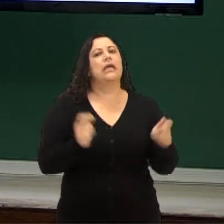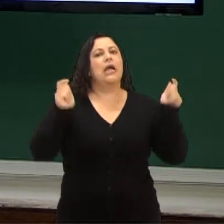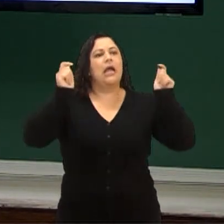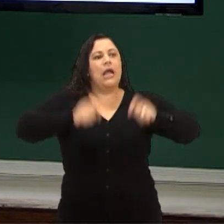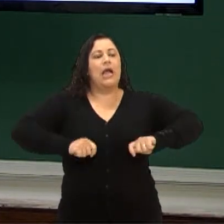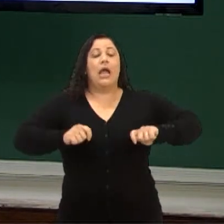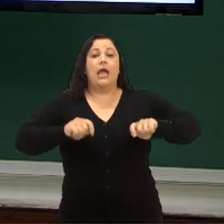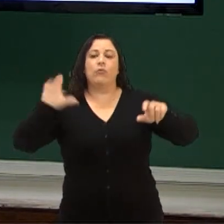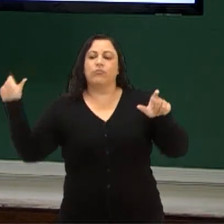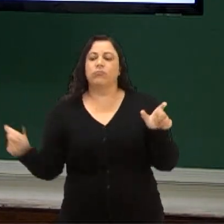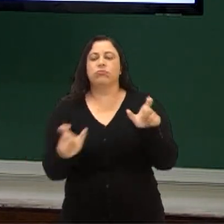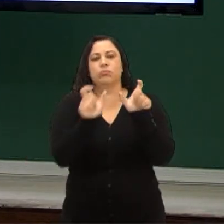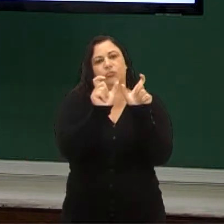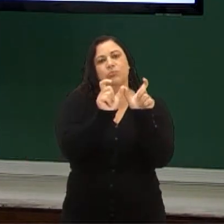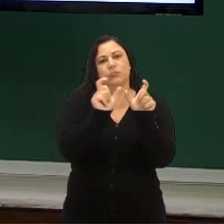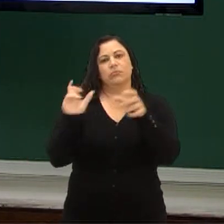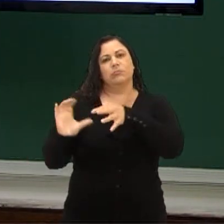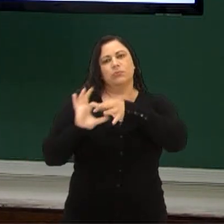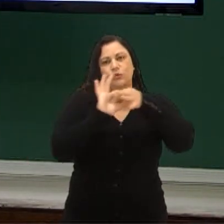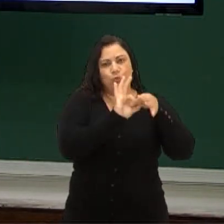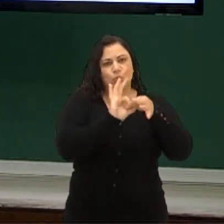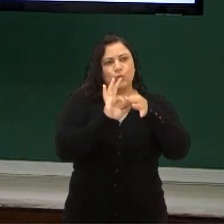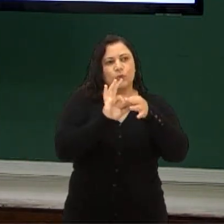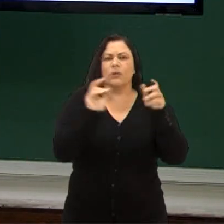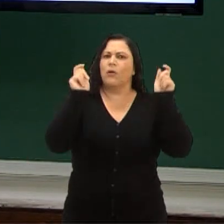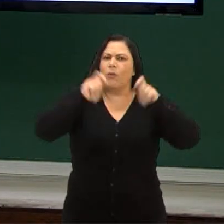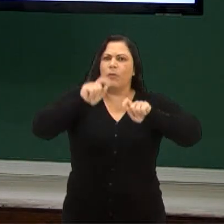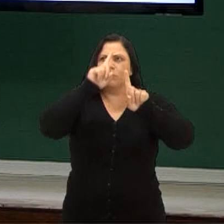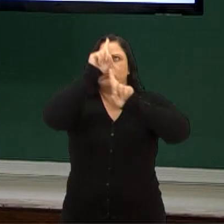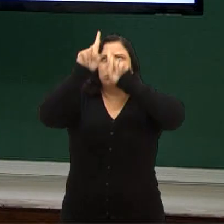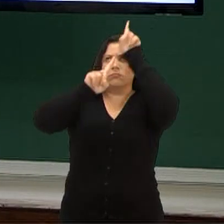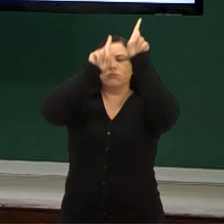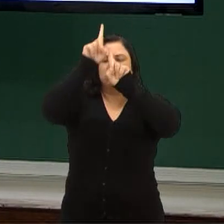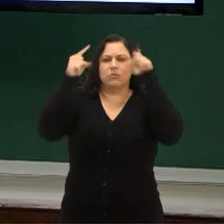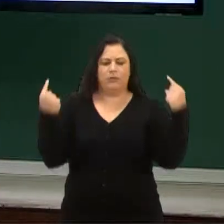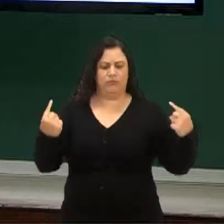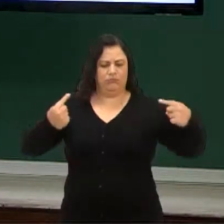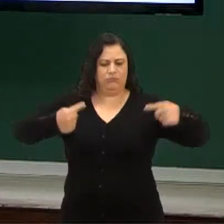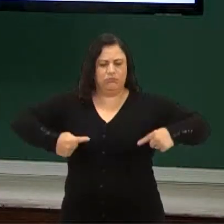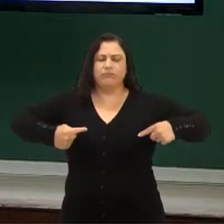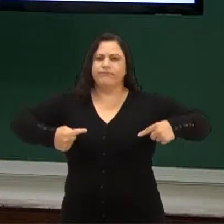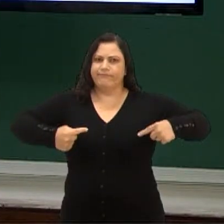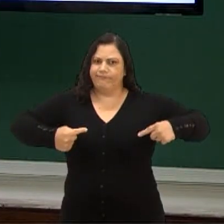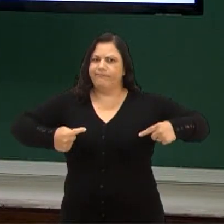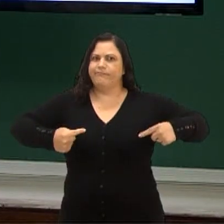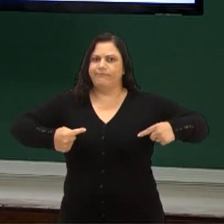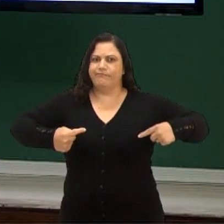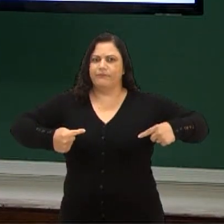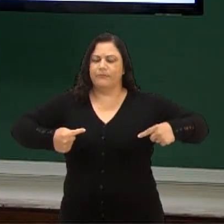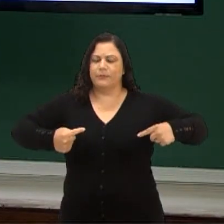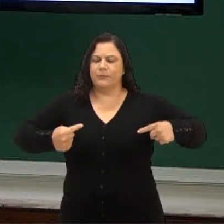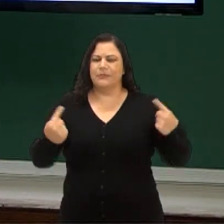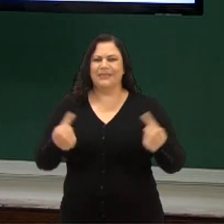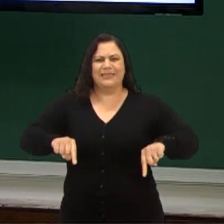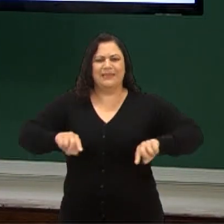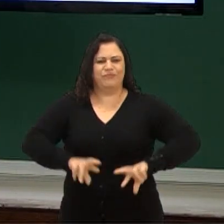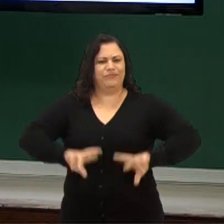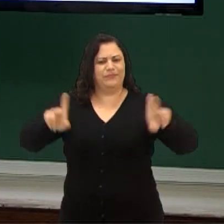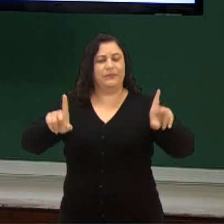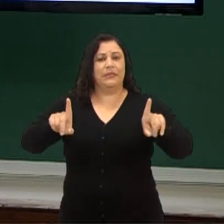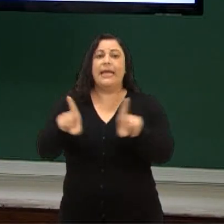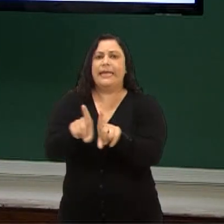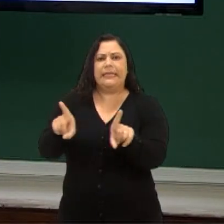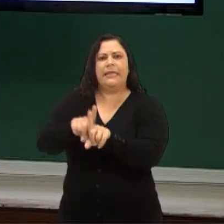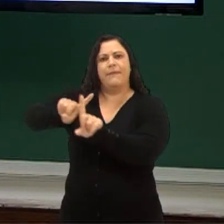como uma conjunção, certo? Que pode exprimir ideias opostas. Mas não é somente isso, ela pode também trazer uma ideia de adição. Olha